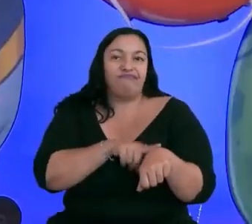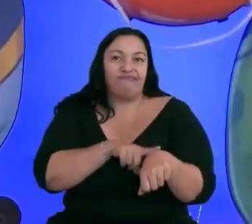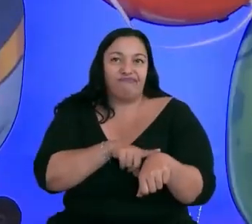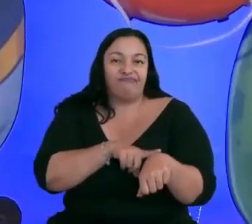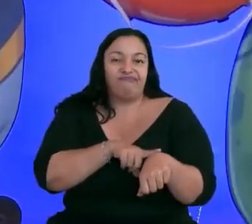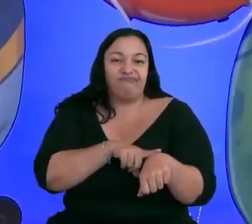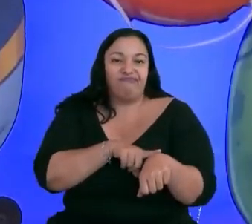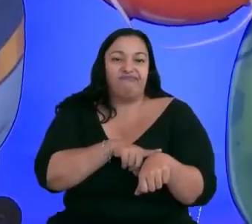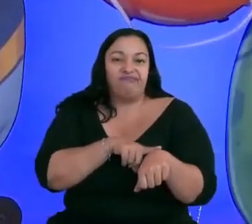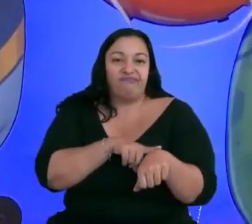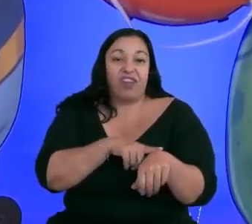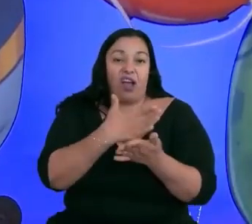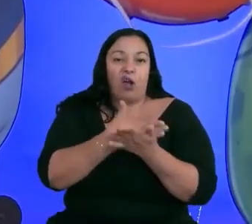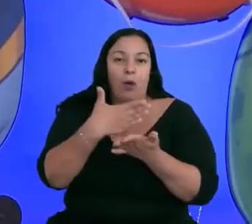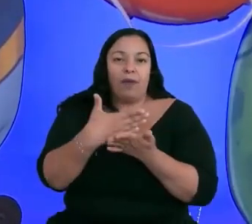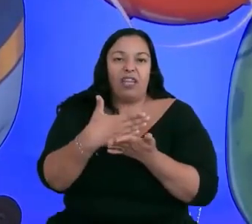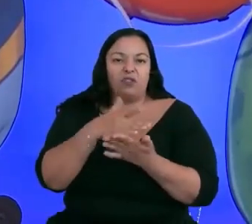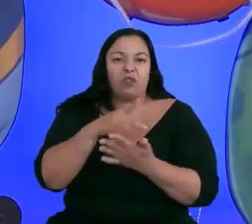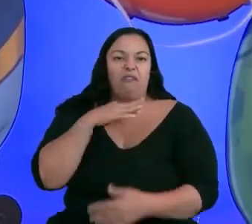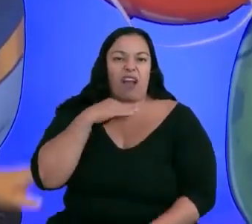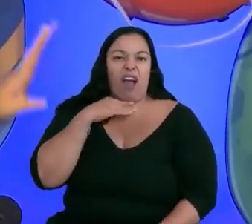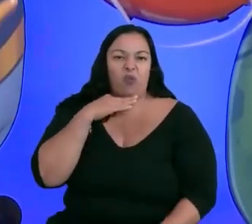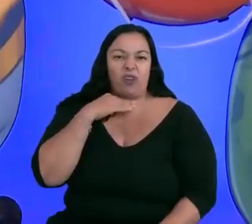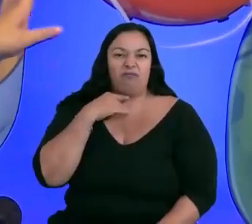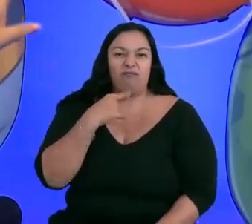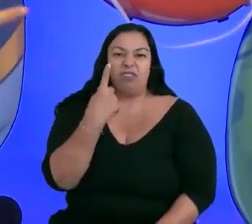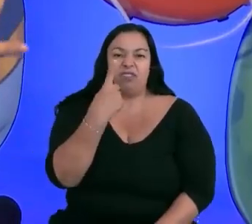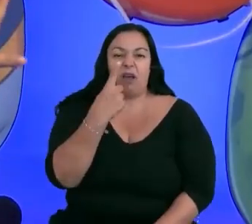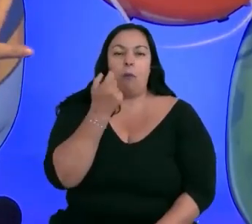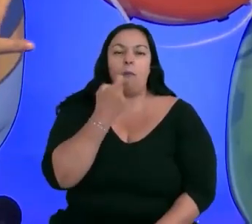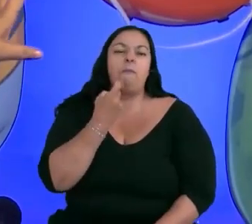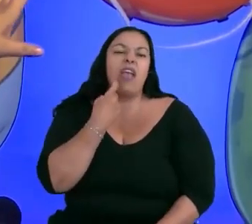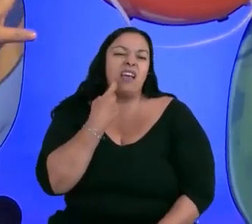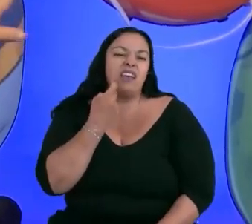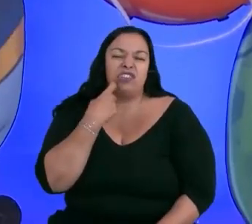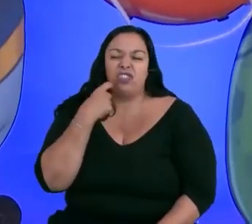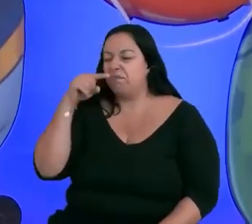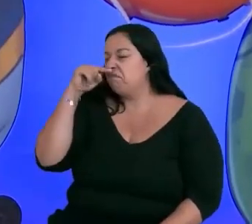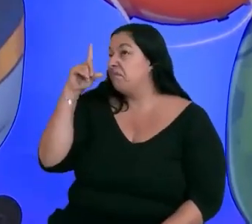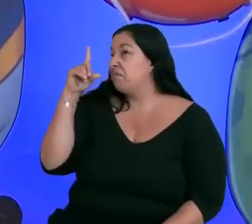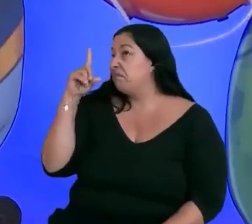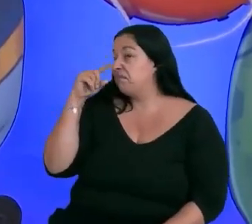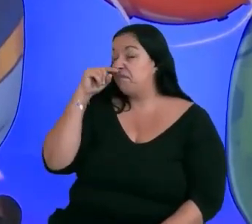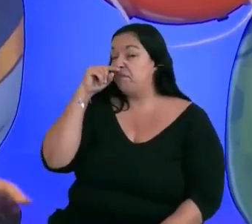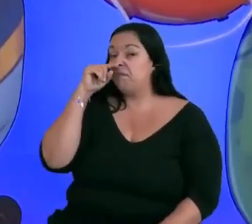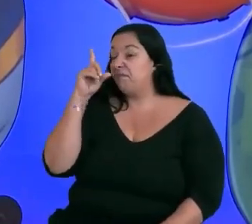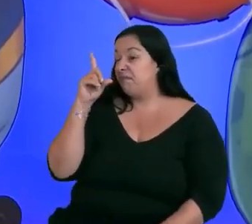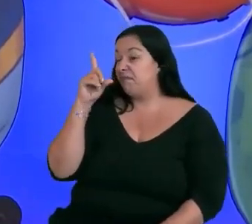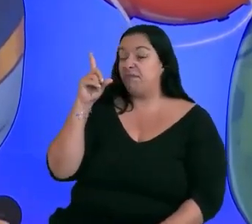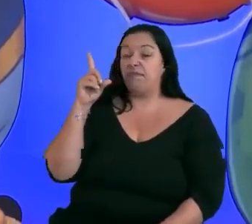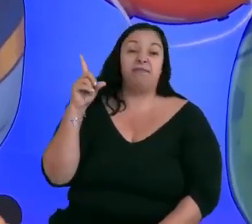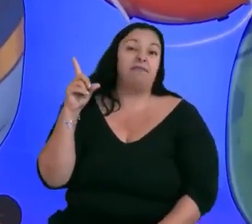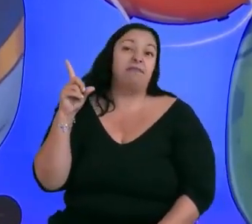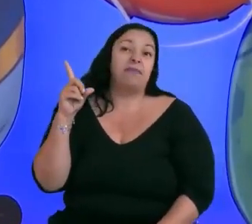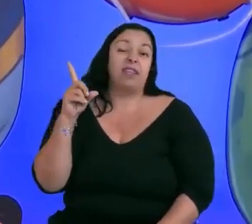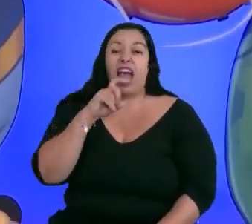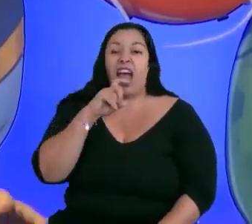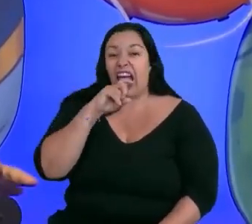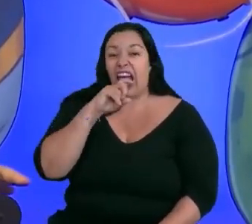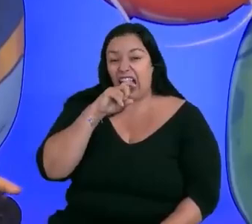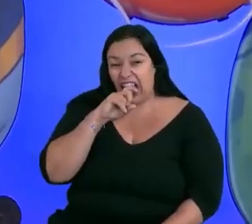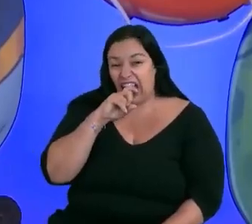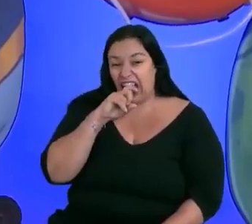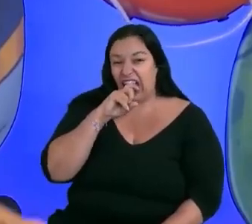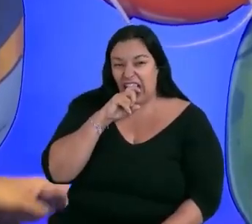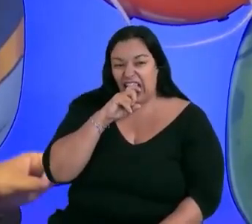né? Tinha um peixe lá, muito metido, sabe? Que estava com inveja do rei.